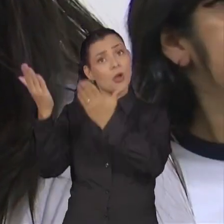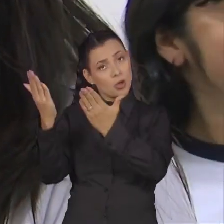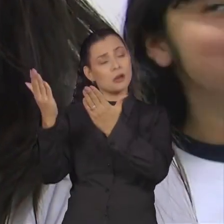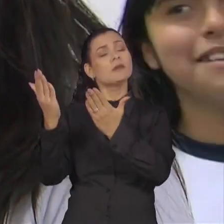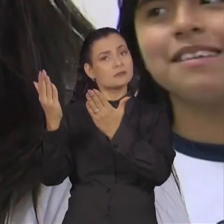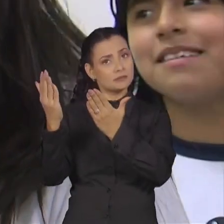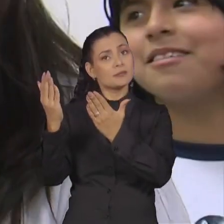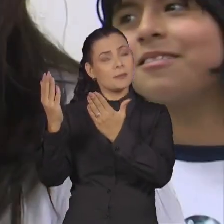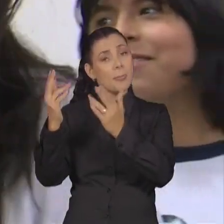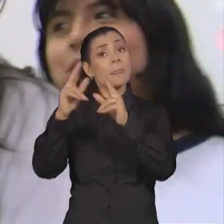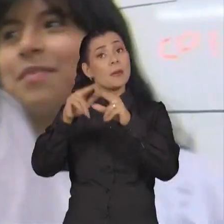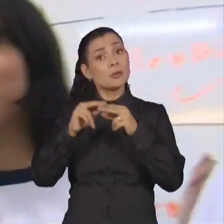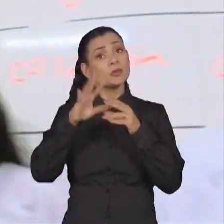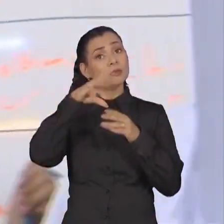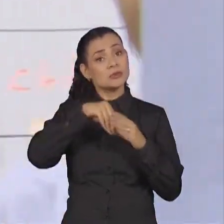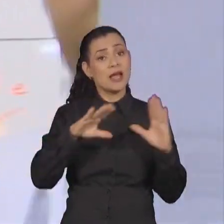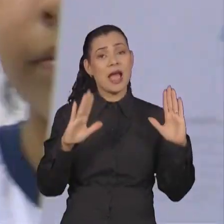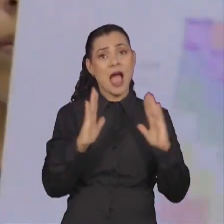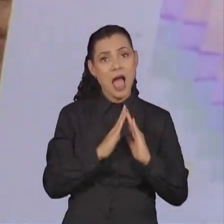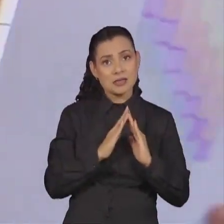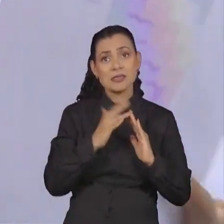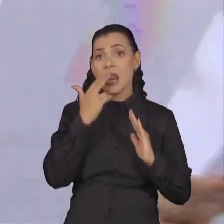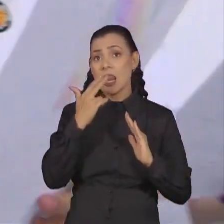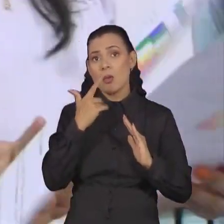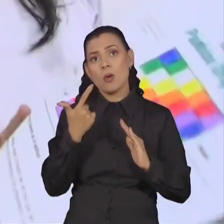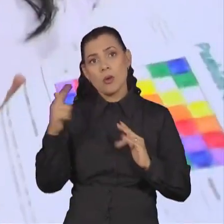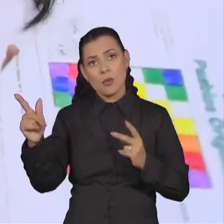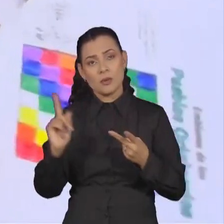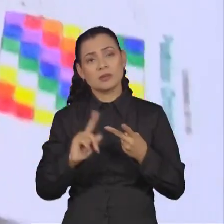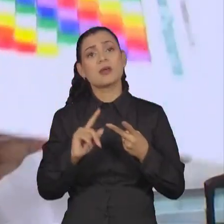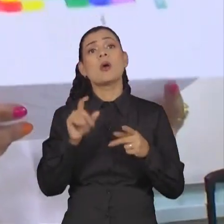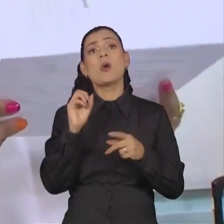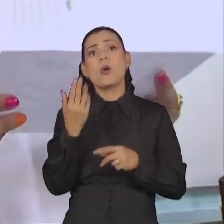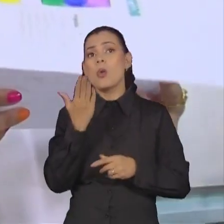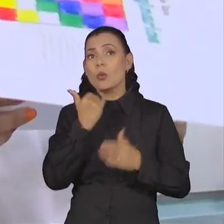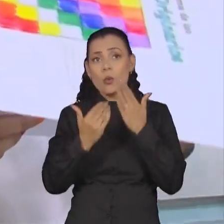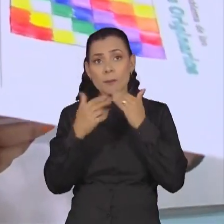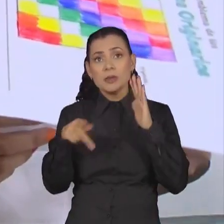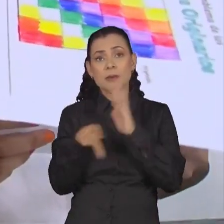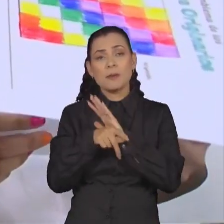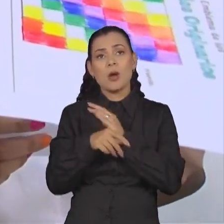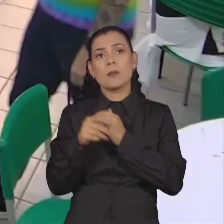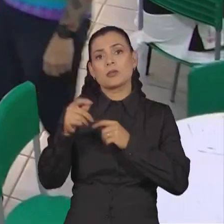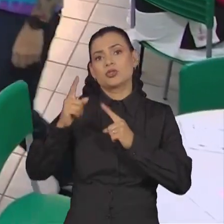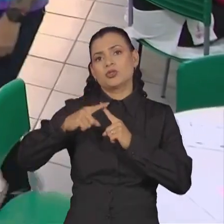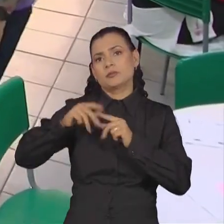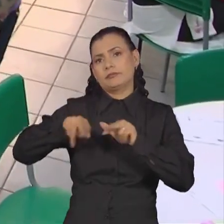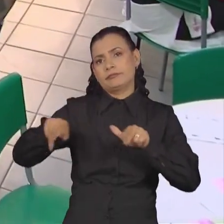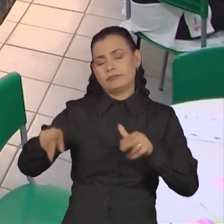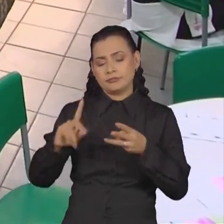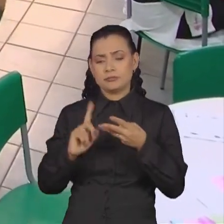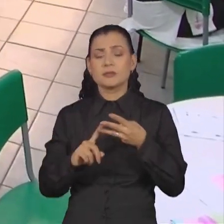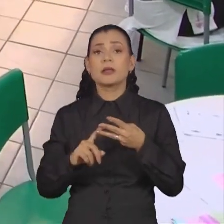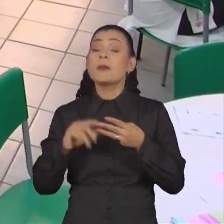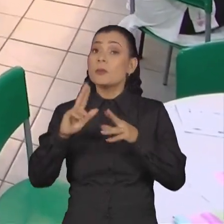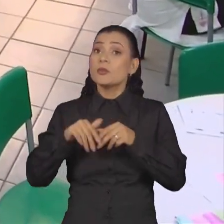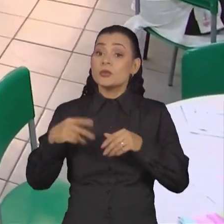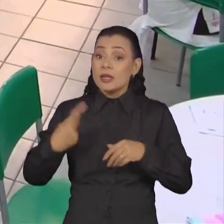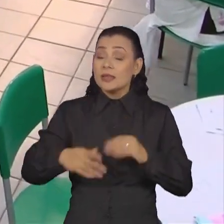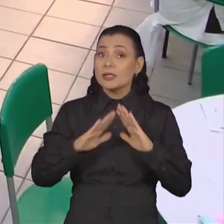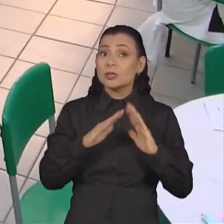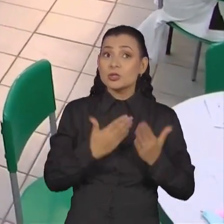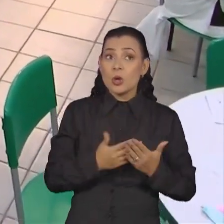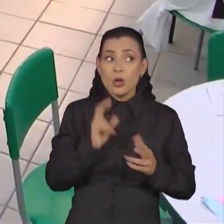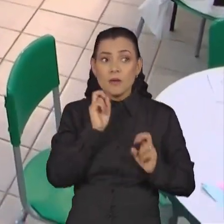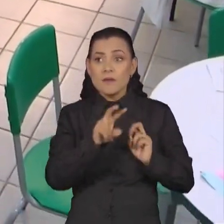outro país. Então, em casa, ele fala outra língua, ele come um certo tipo de alimento. E aí, quando ele chega aqui na escola, ele